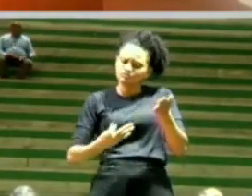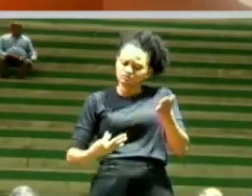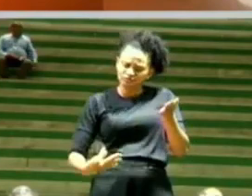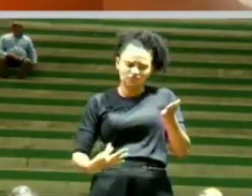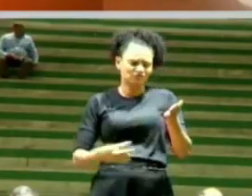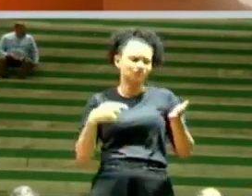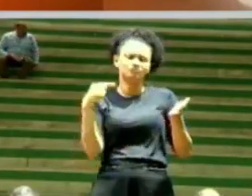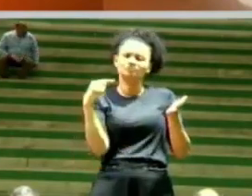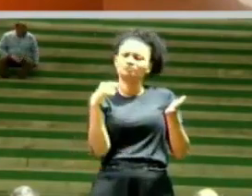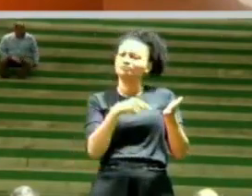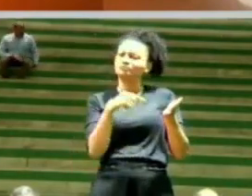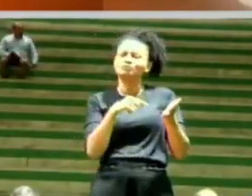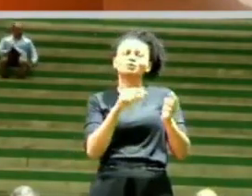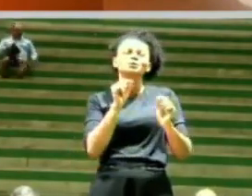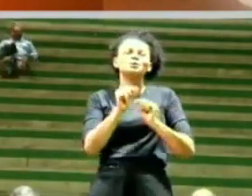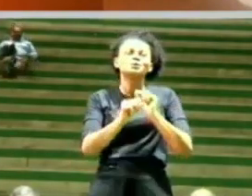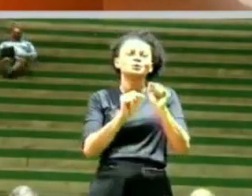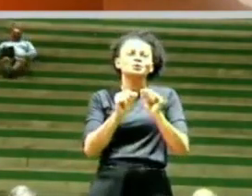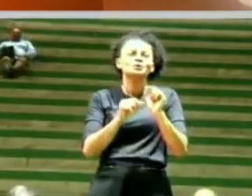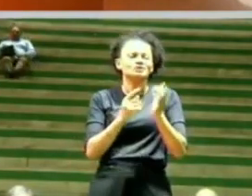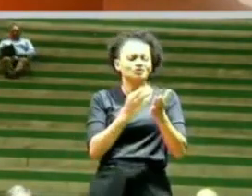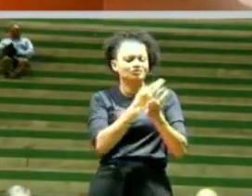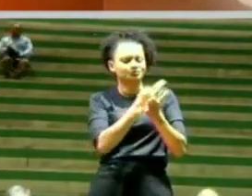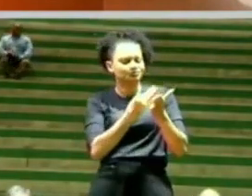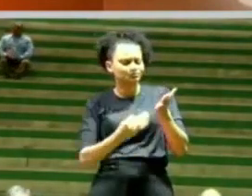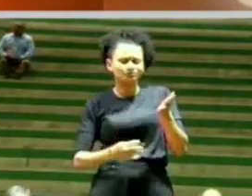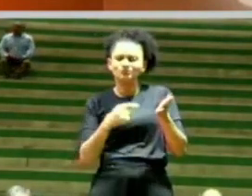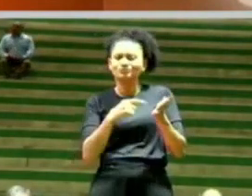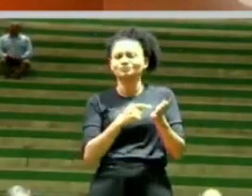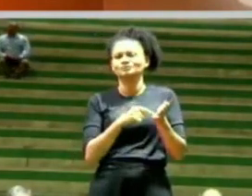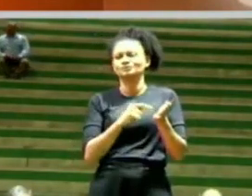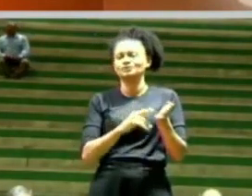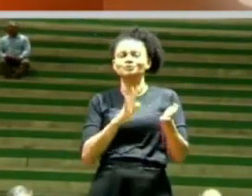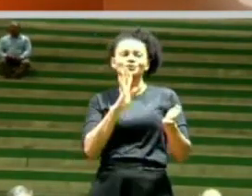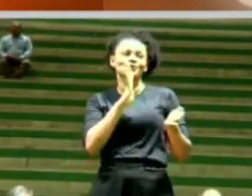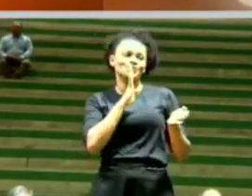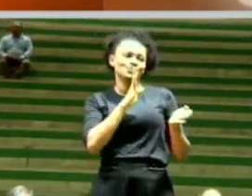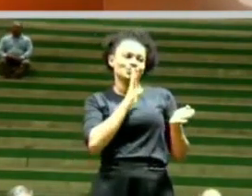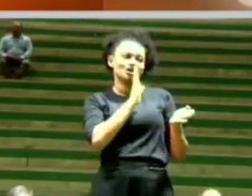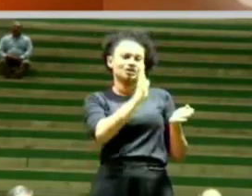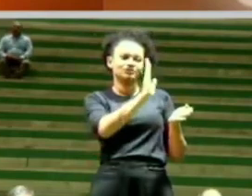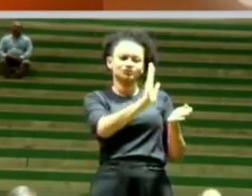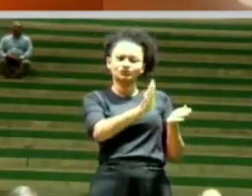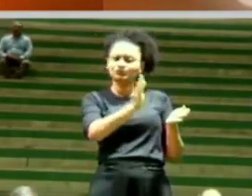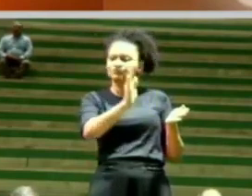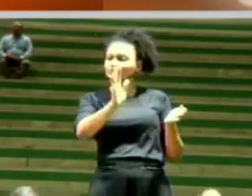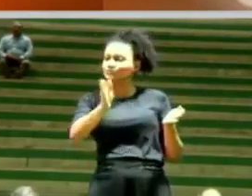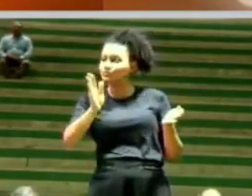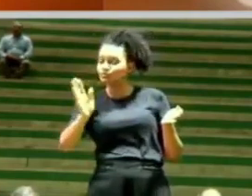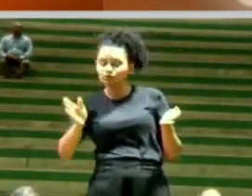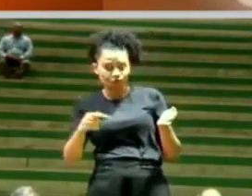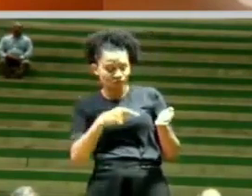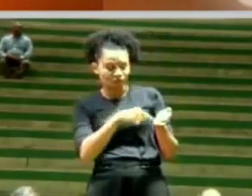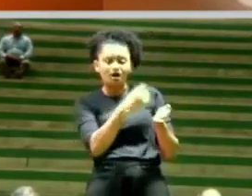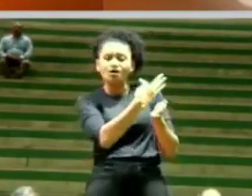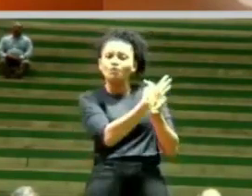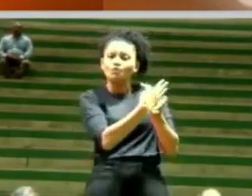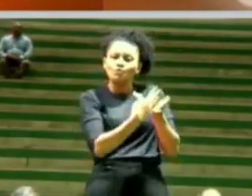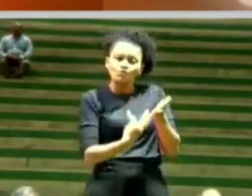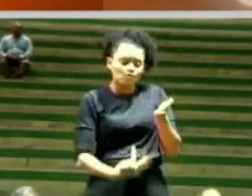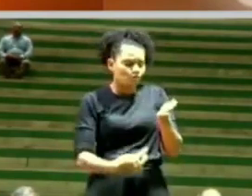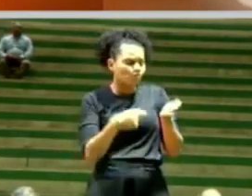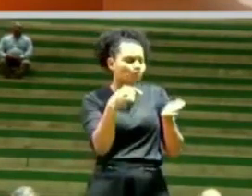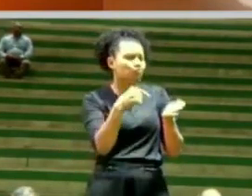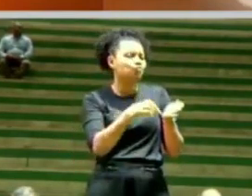que não somente trata-se de um texto conhecido, como também trata-se de um texto que nos